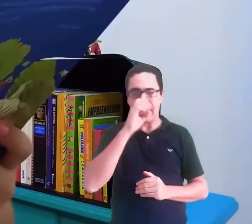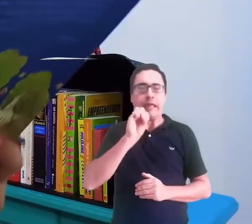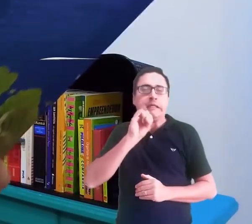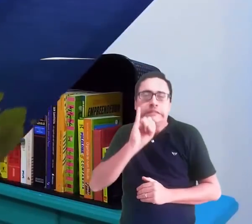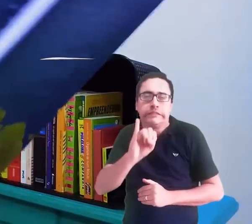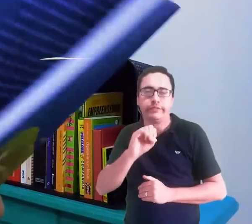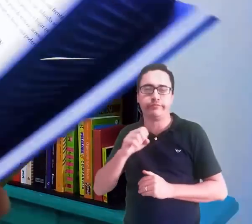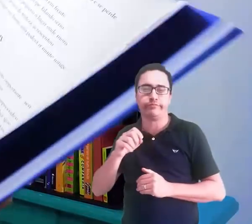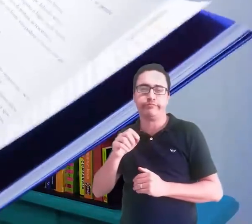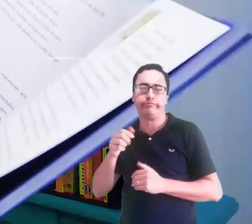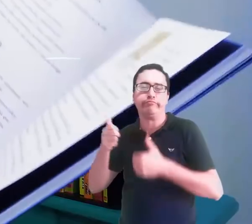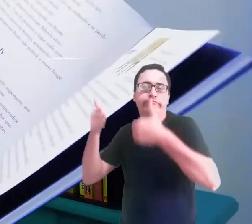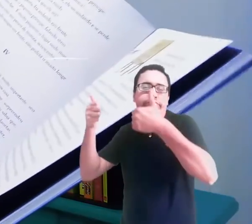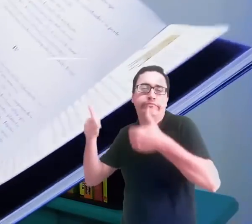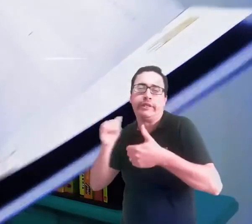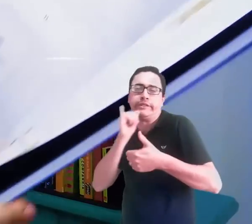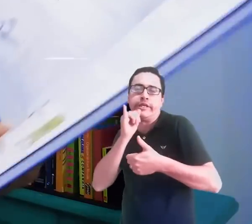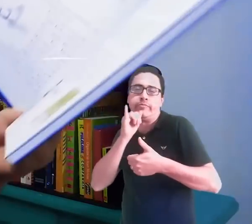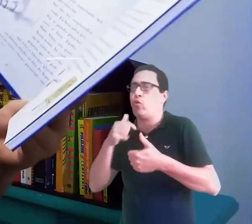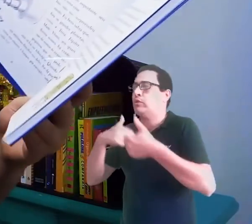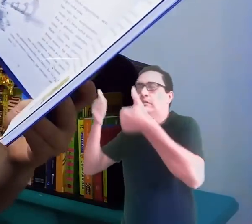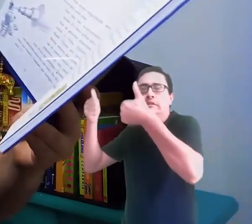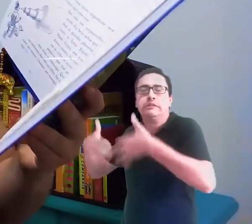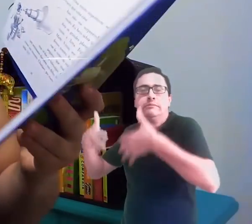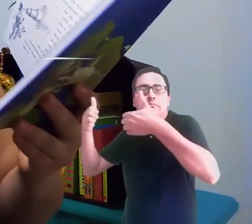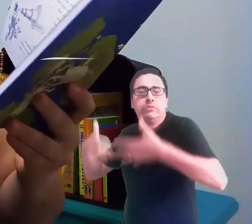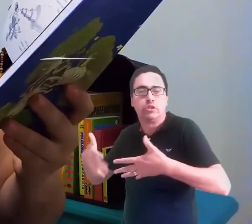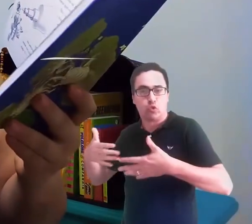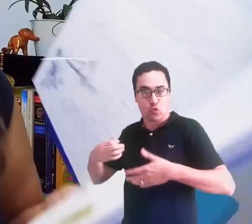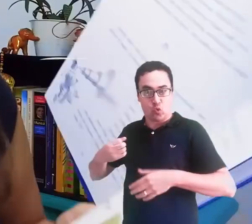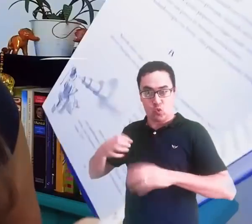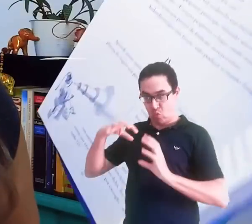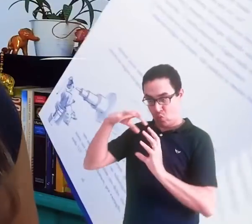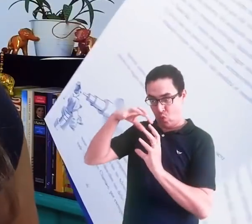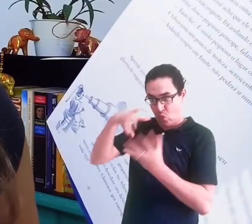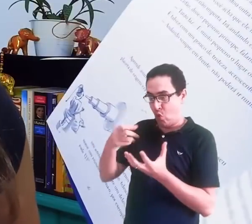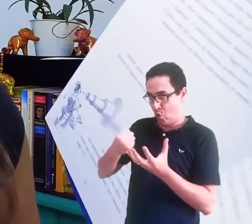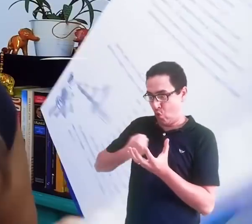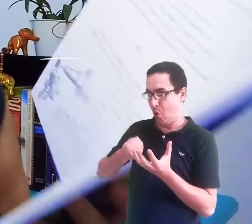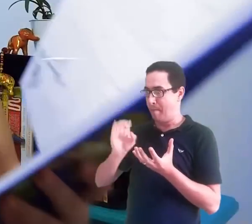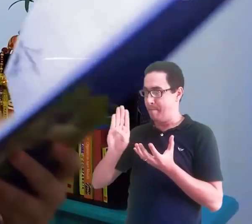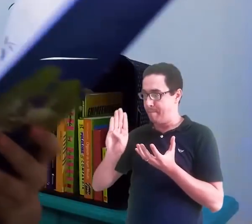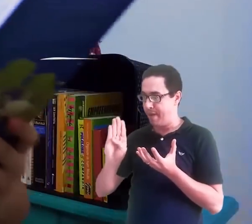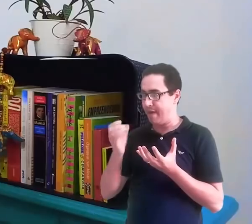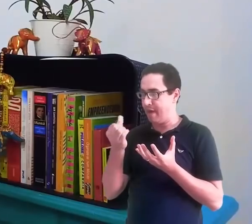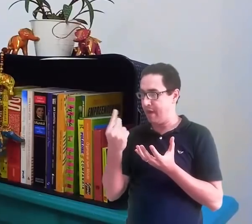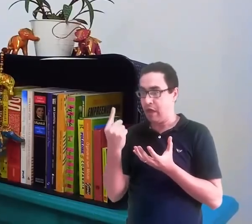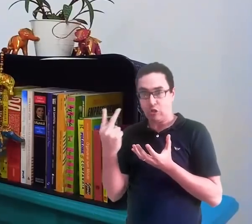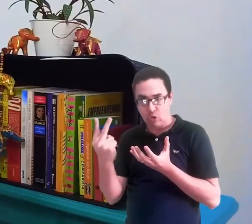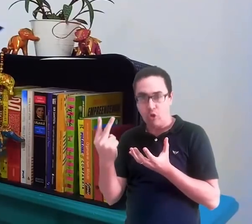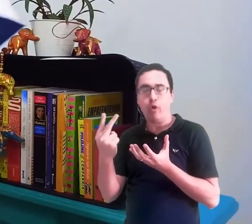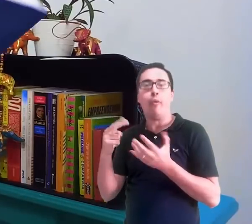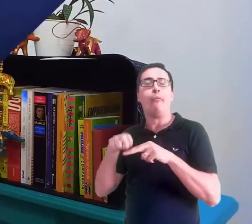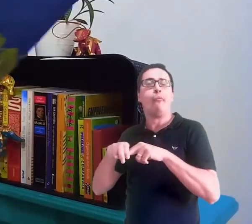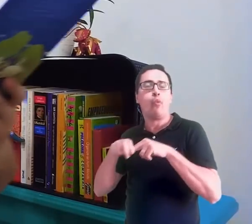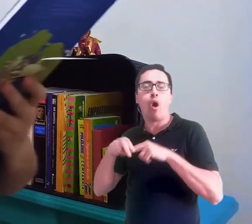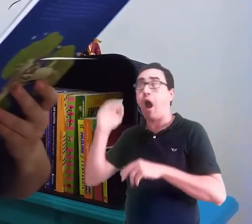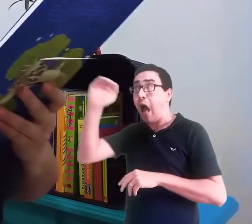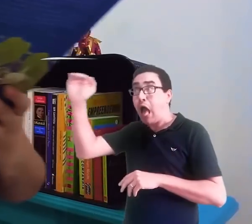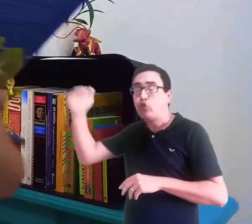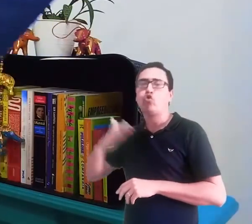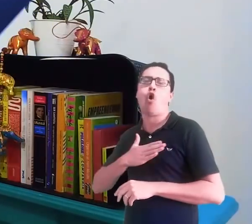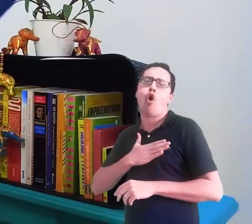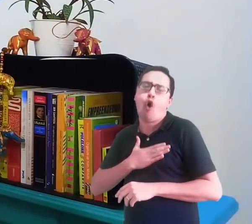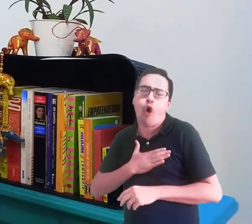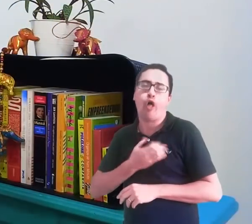asteroide B612 e lhes confio seu número, é por causa dos adultos. Eles gostam de